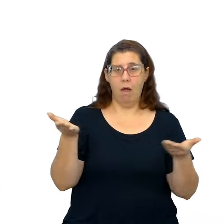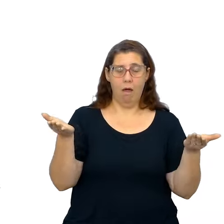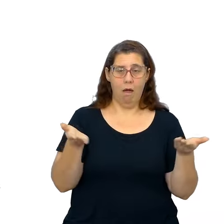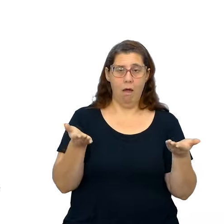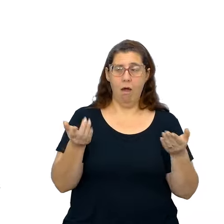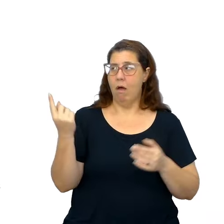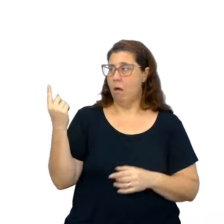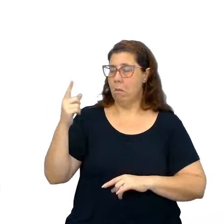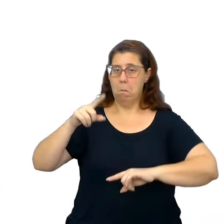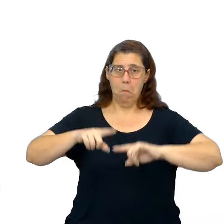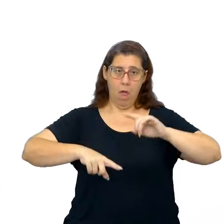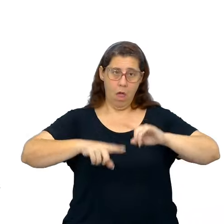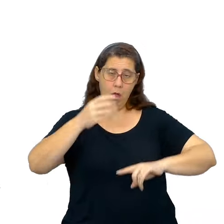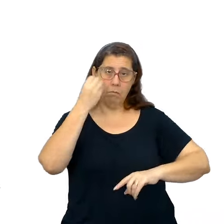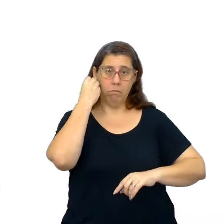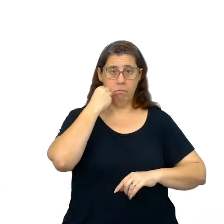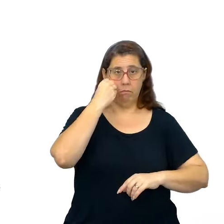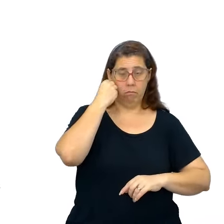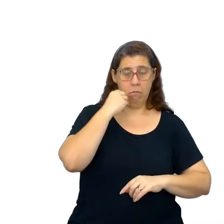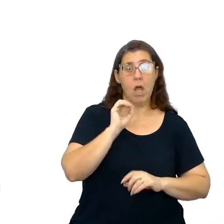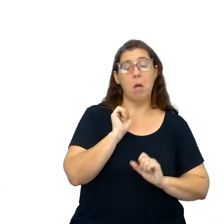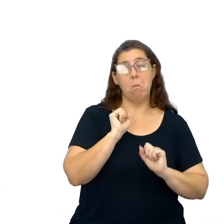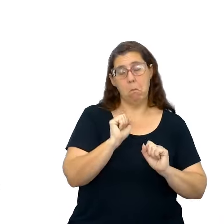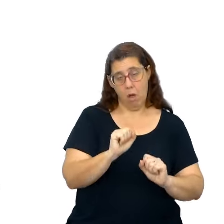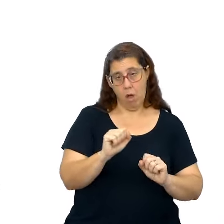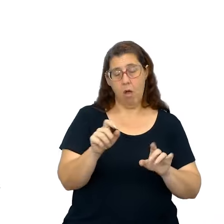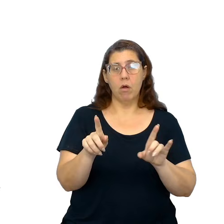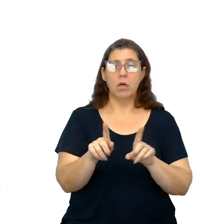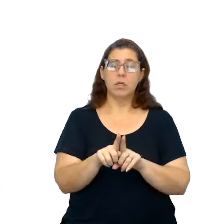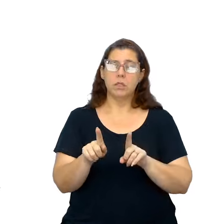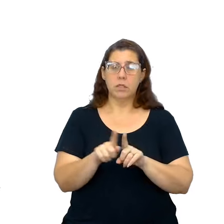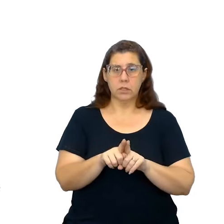o material, a experimentação, eles podem, então,